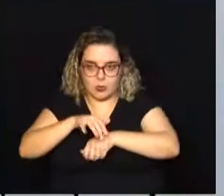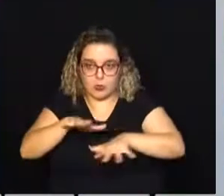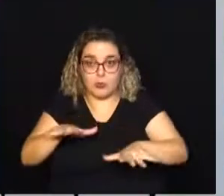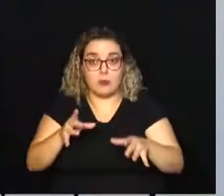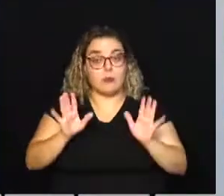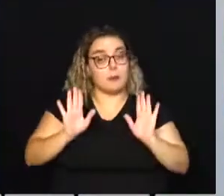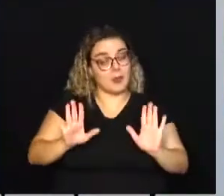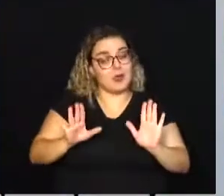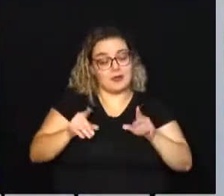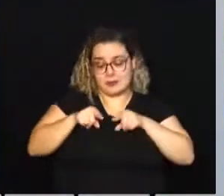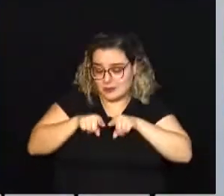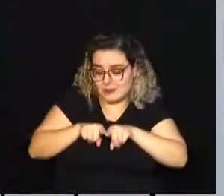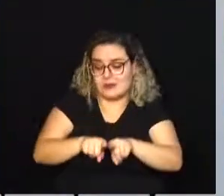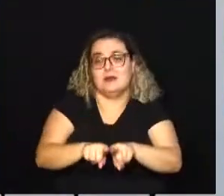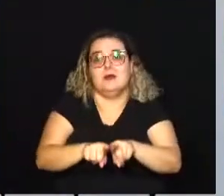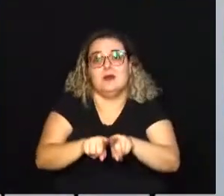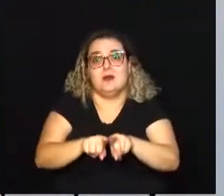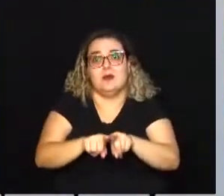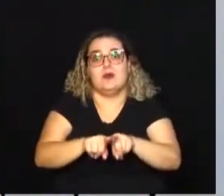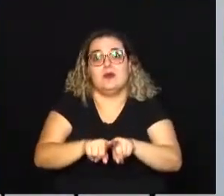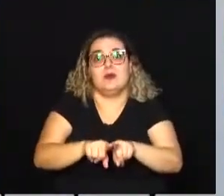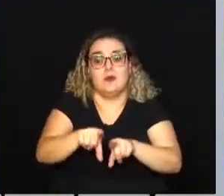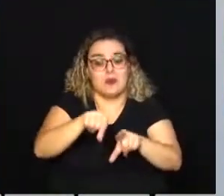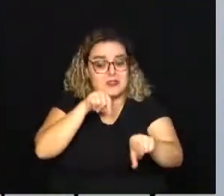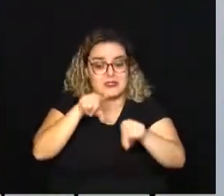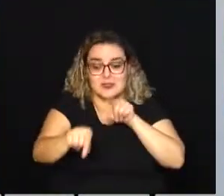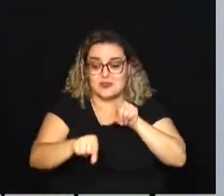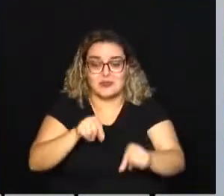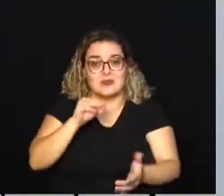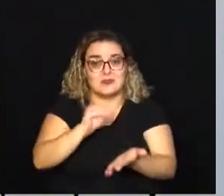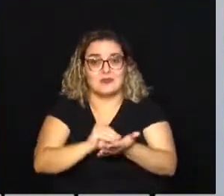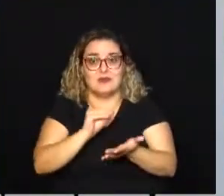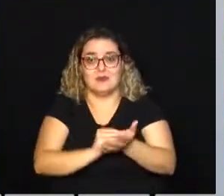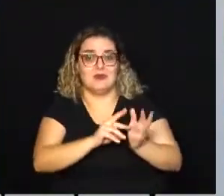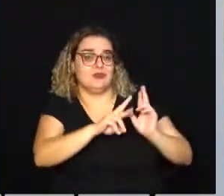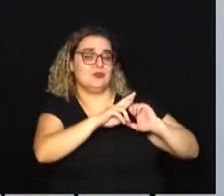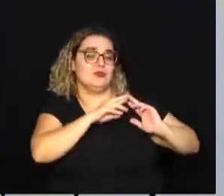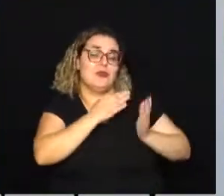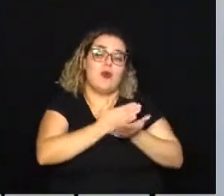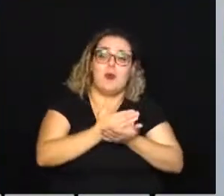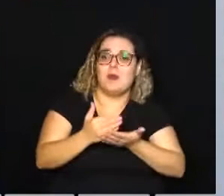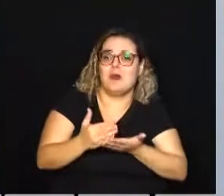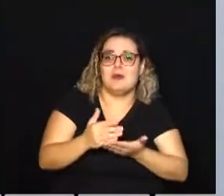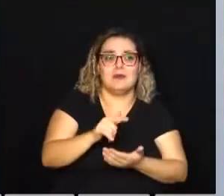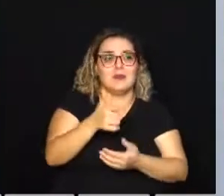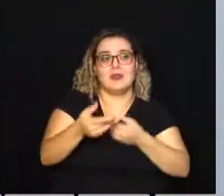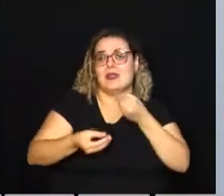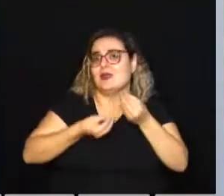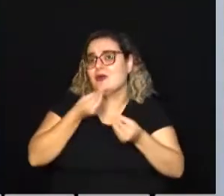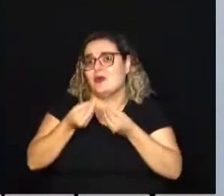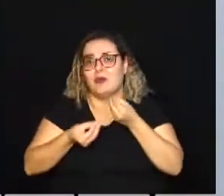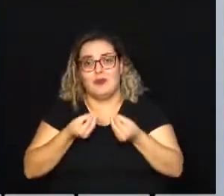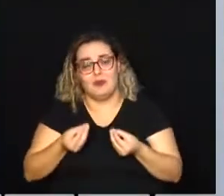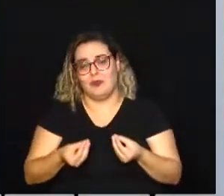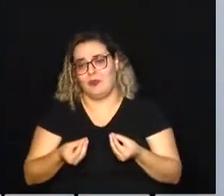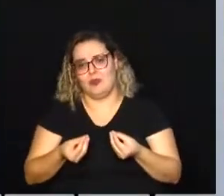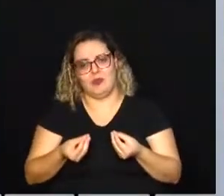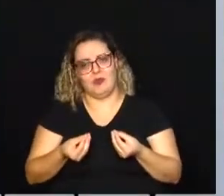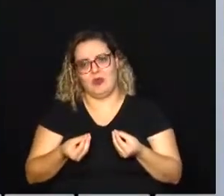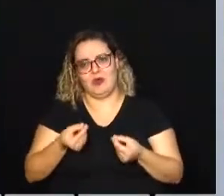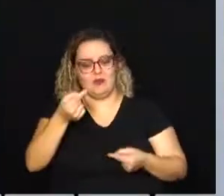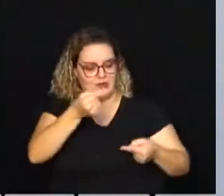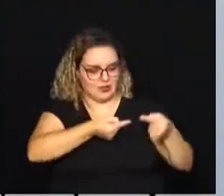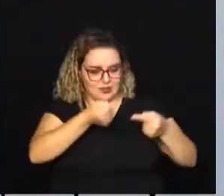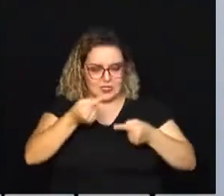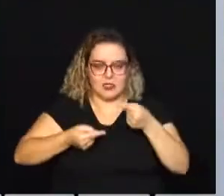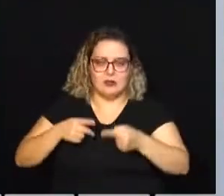pandemia com as medidas irresponsáveis que ele teve desde o início. Então, a gente não tem como abrir mão de fazer essa discussão